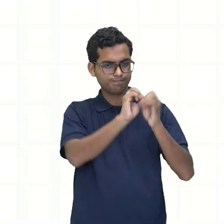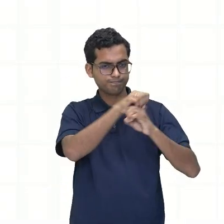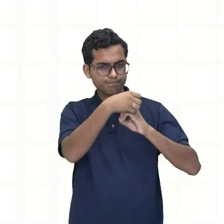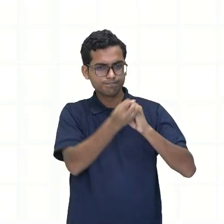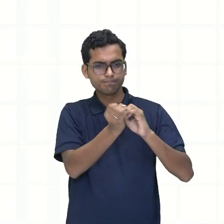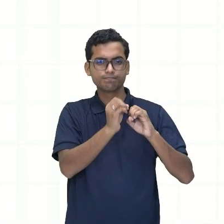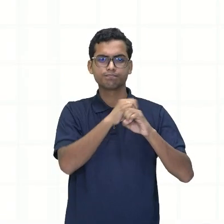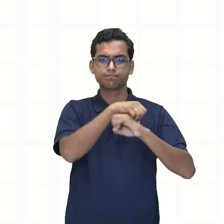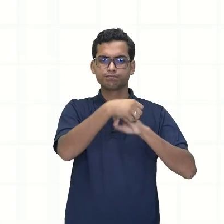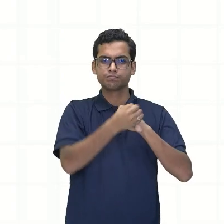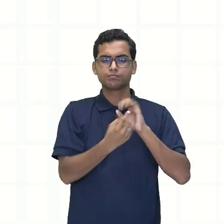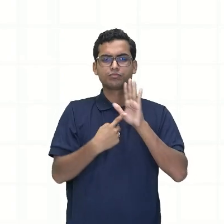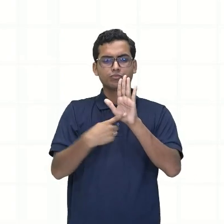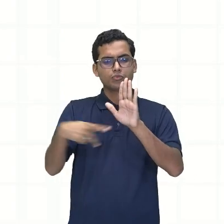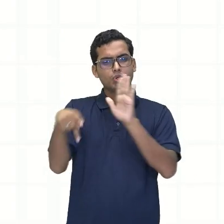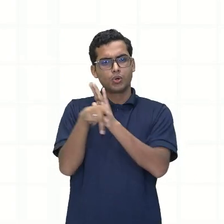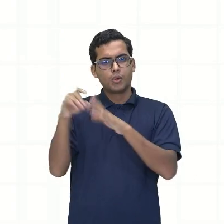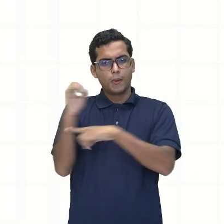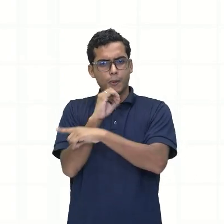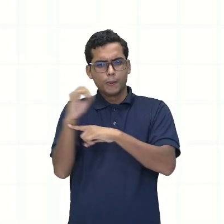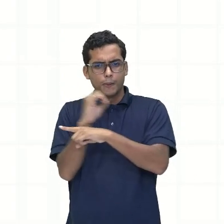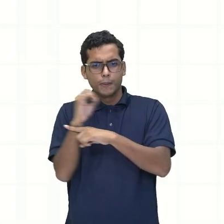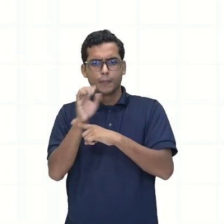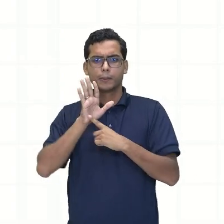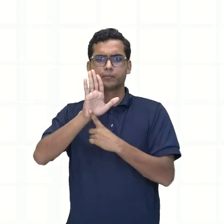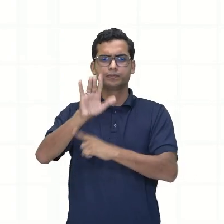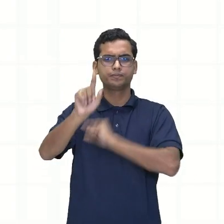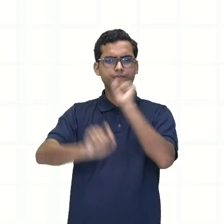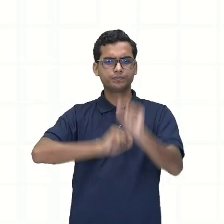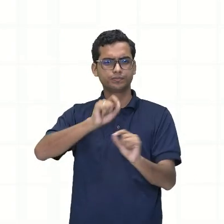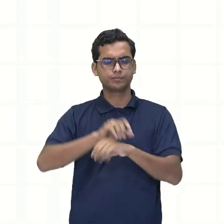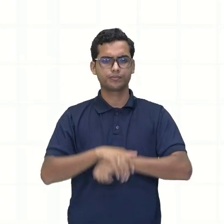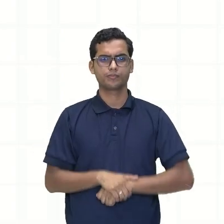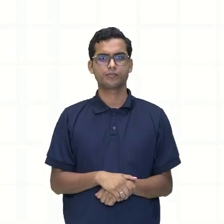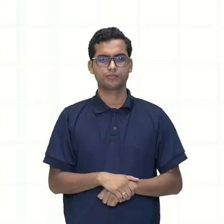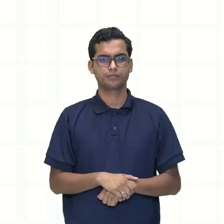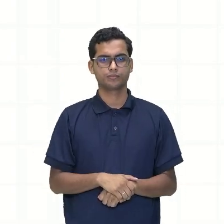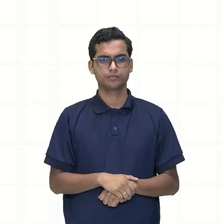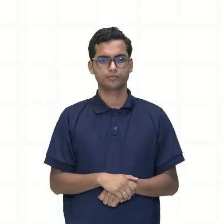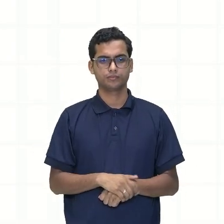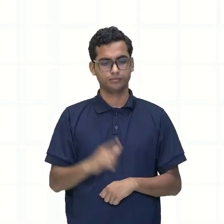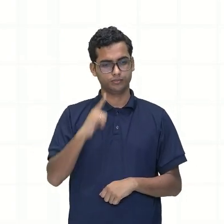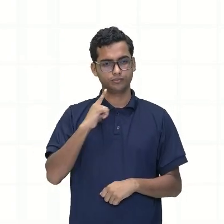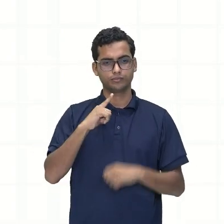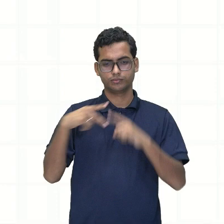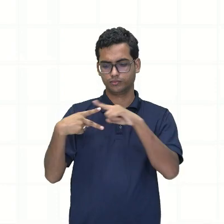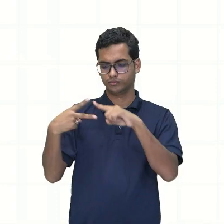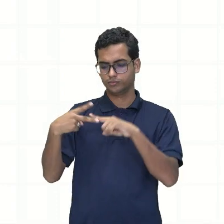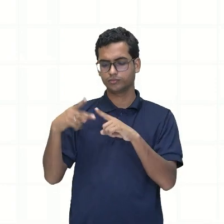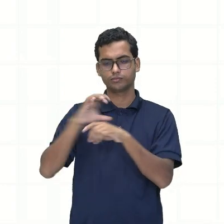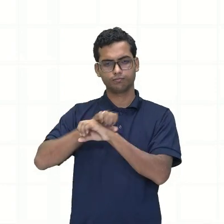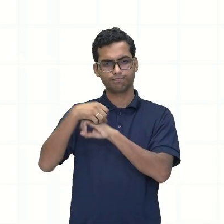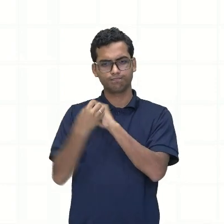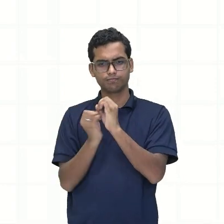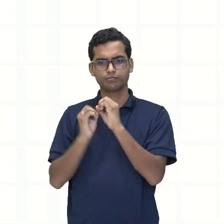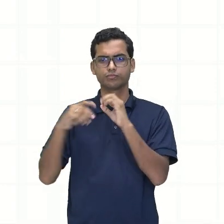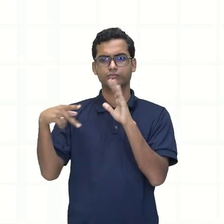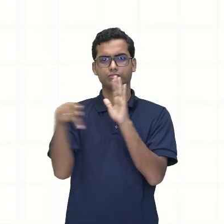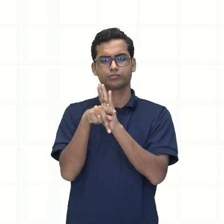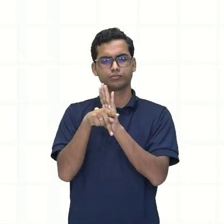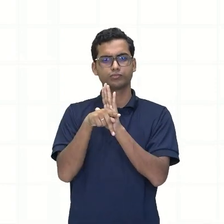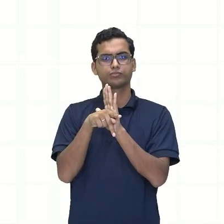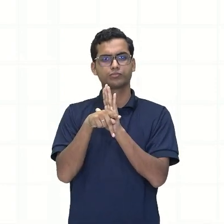aqui de oxigênio, que vai ter 2 moléculas, né, do átomo